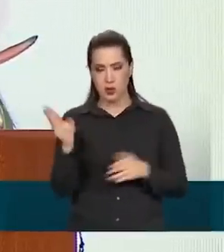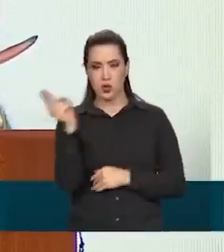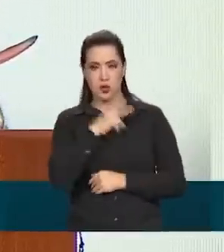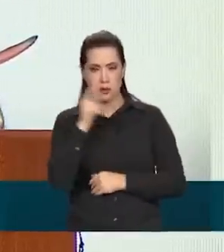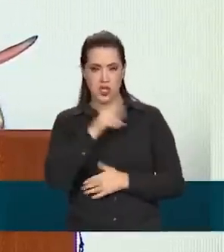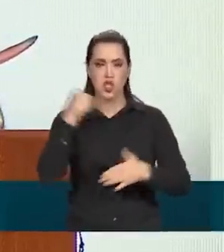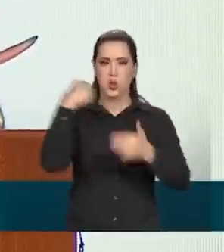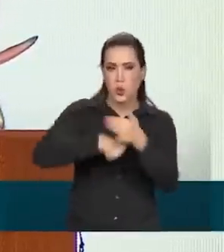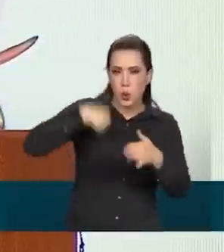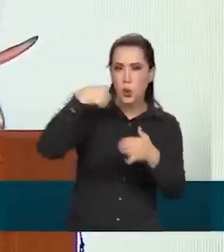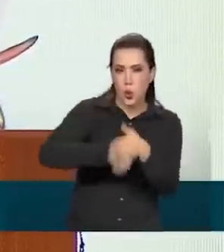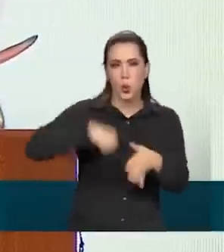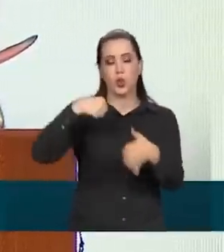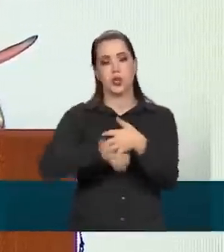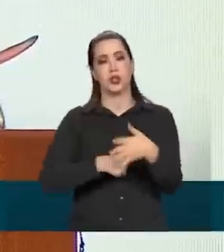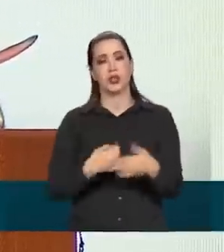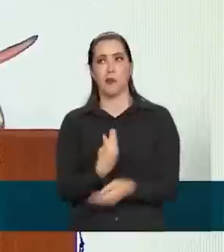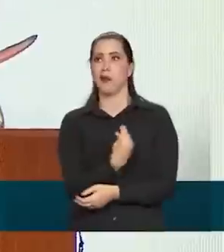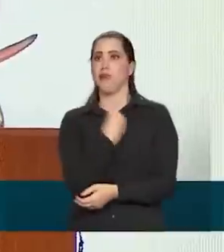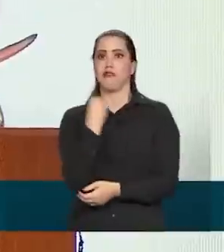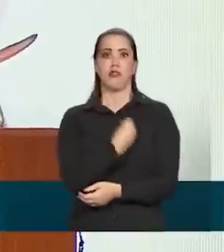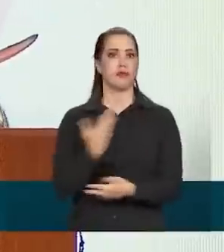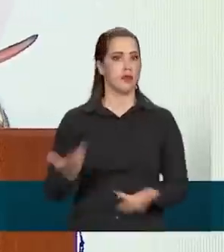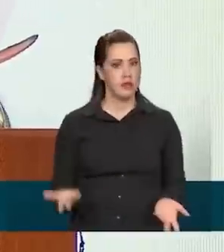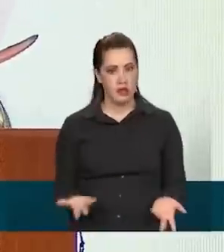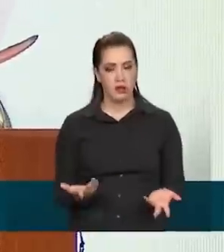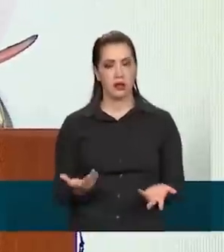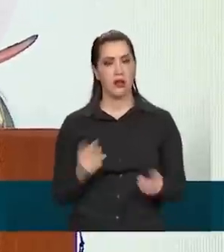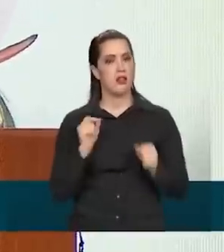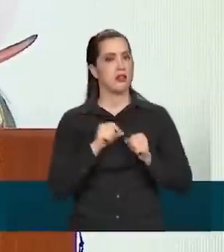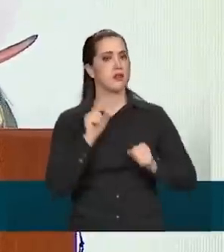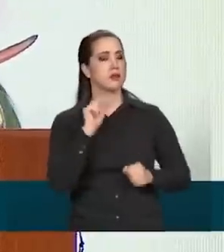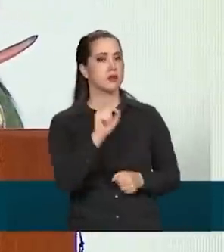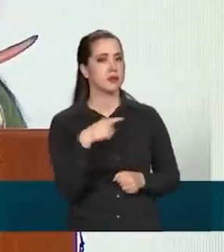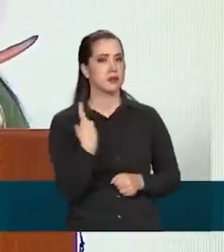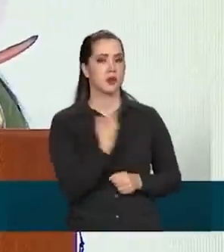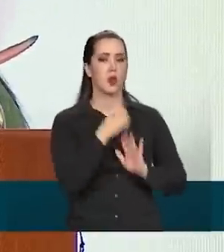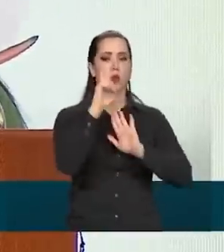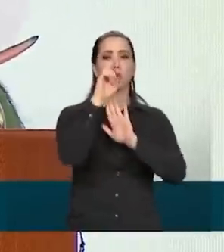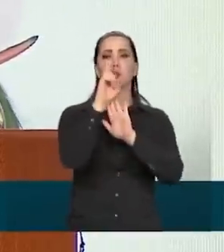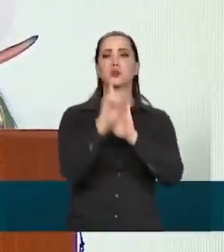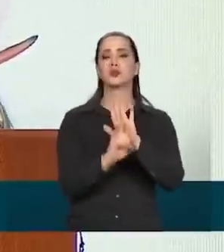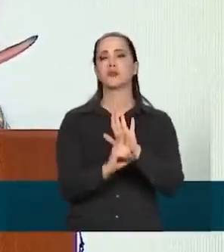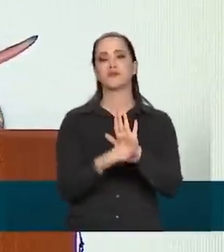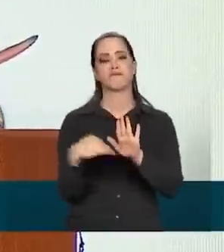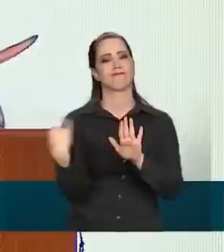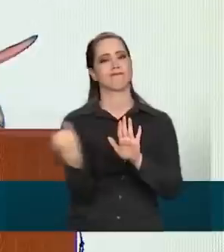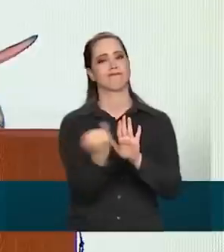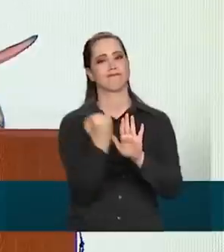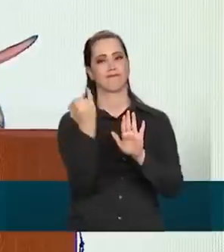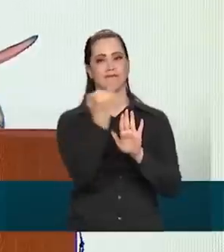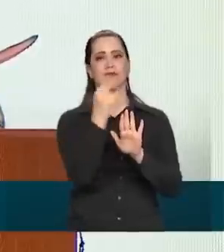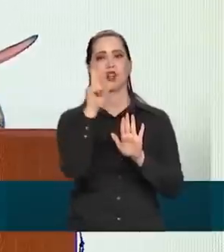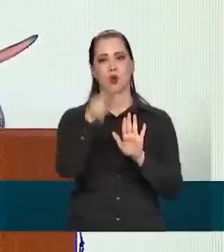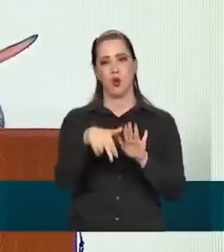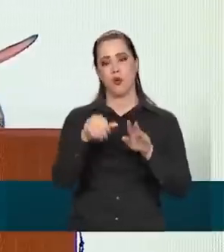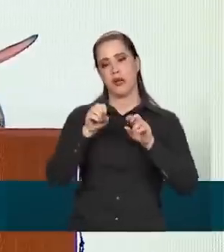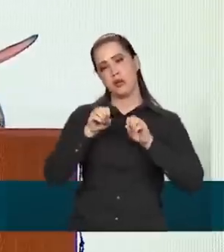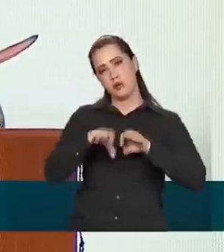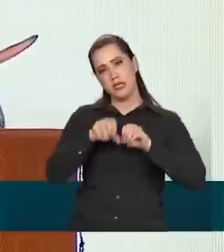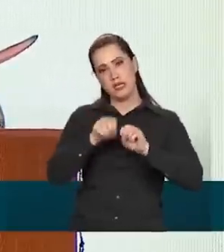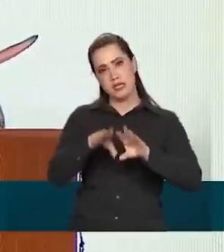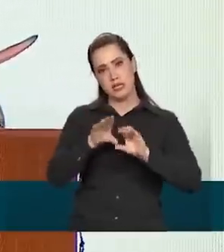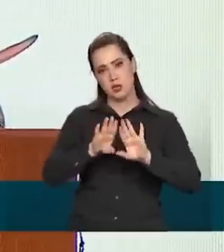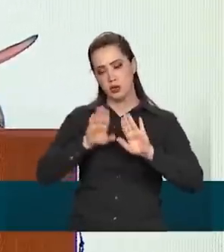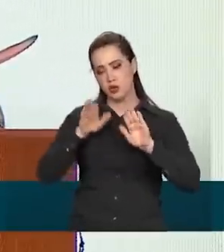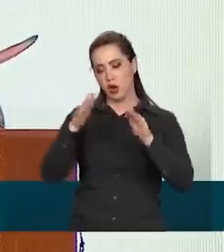luta cotidiana por sobrevivência fez com que um direito tão importante como a educação